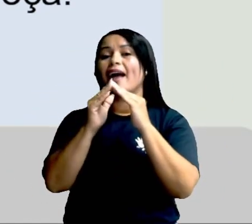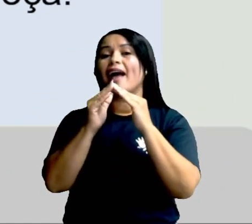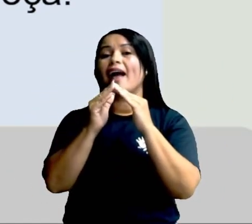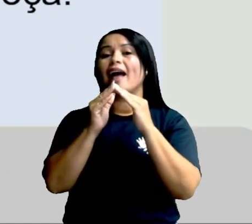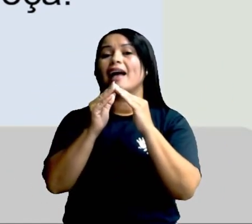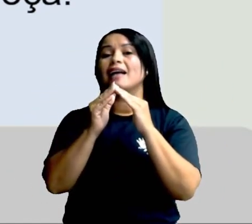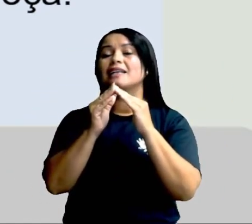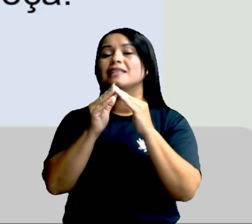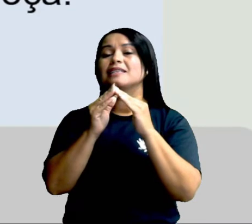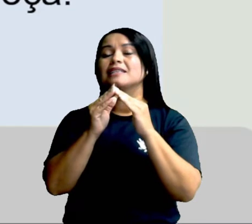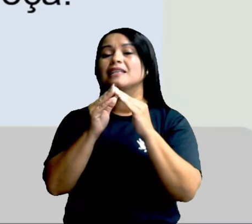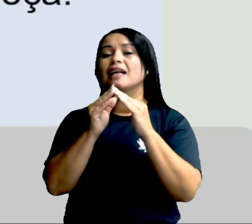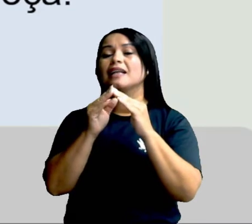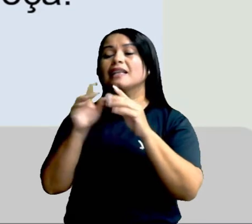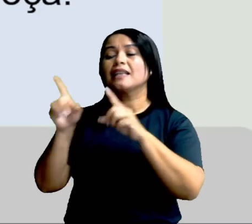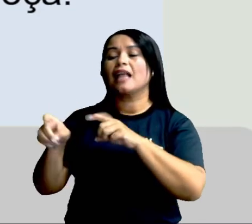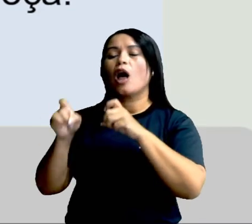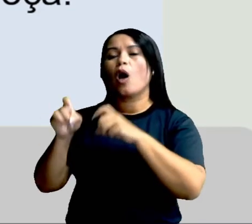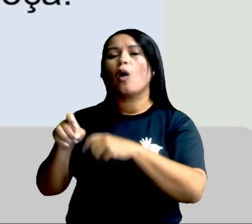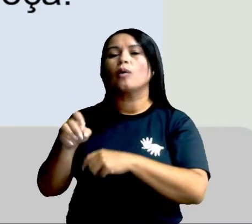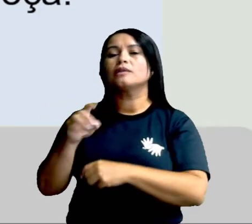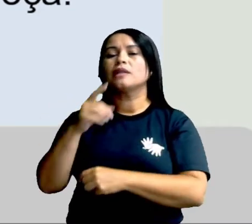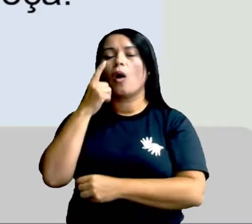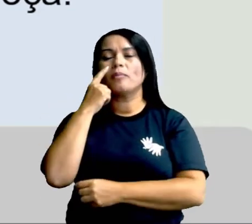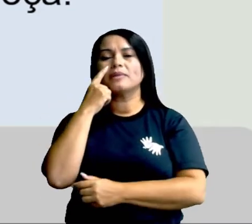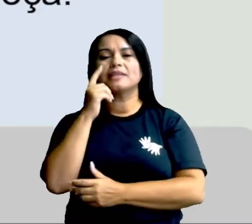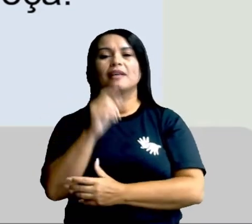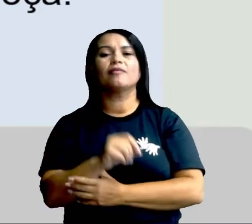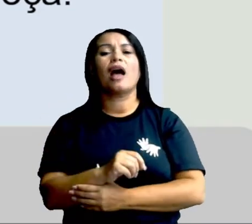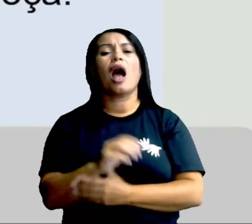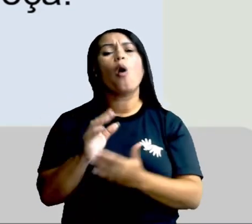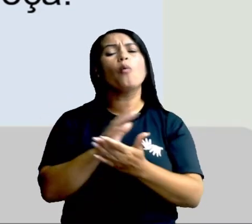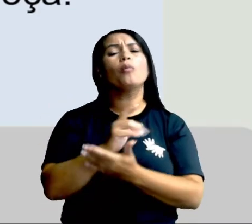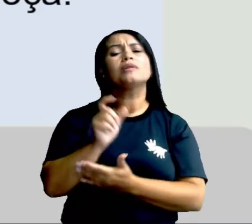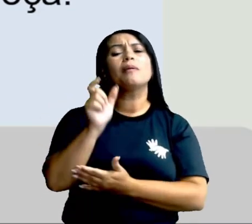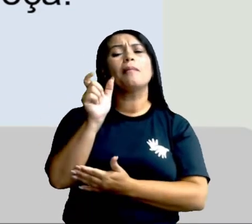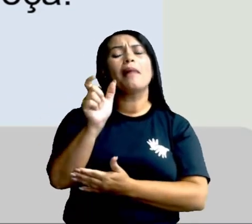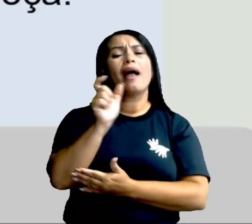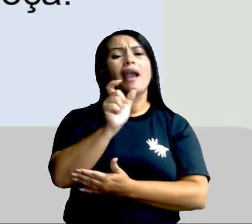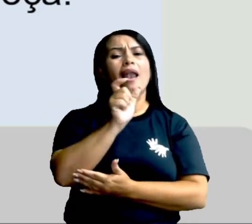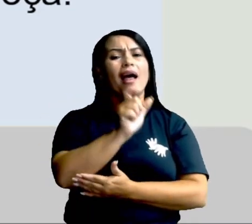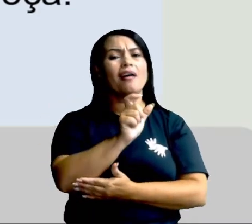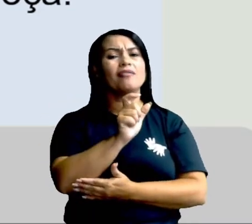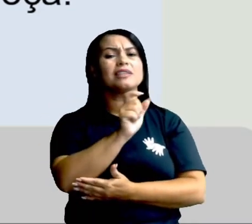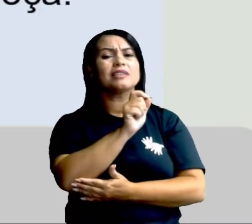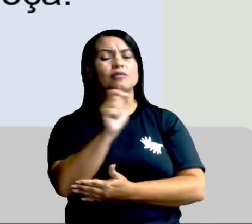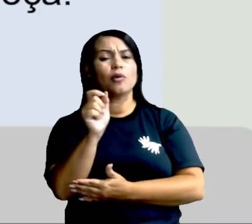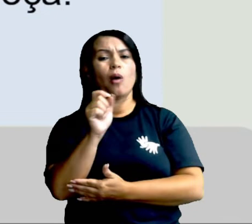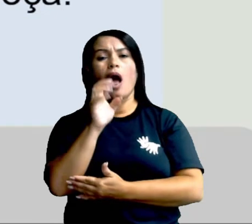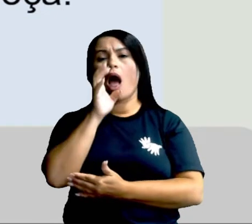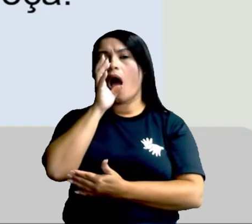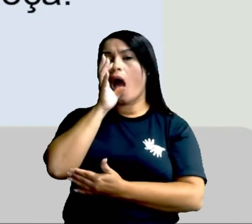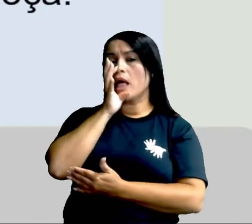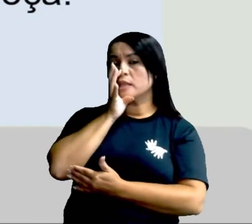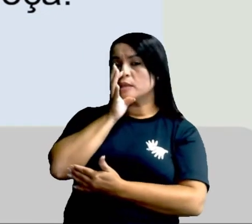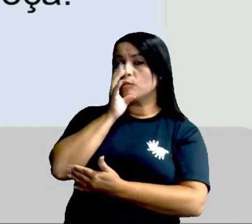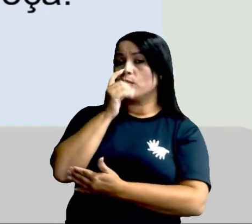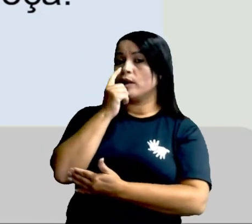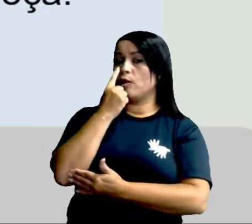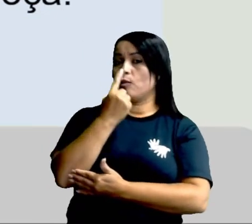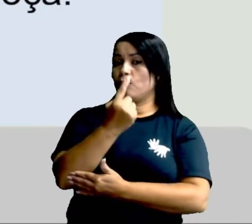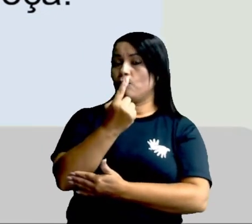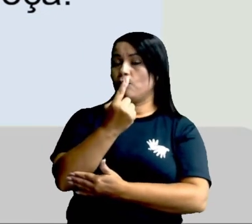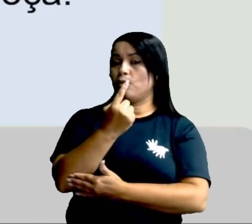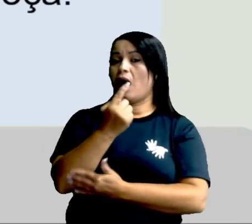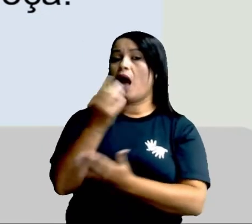penetrando no quintal de uma casa da roça. Observa que tem aí as palavras que estão grifadas. Admirou, era um